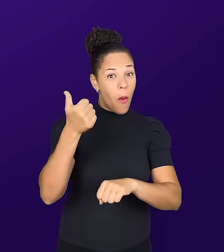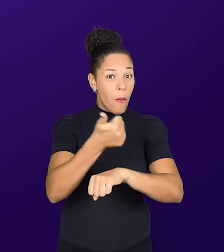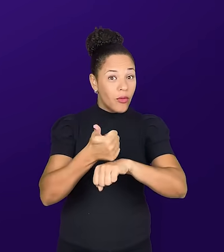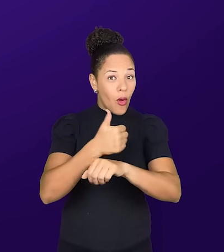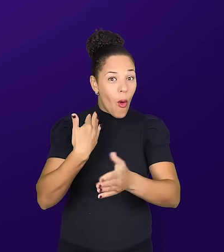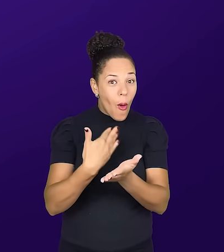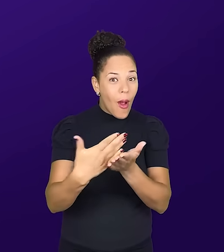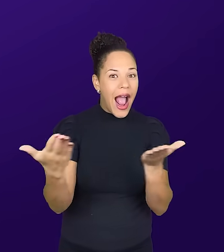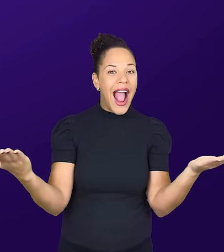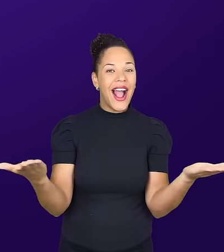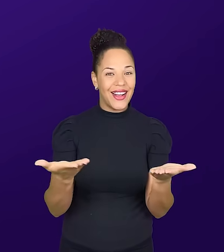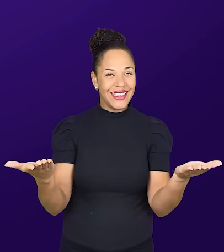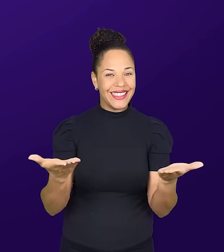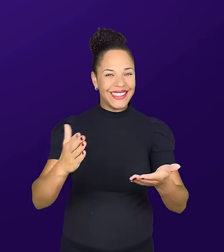profissional começa agora.